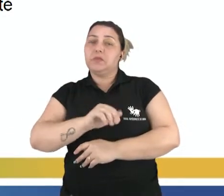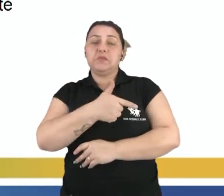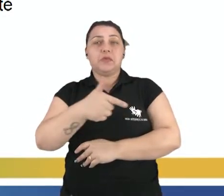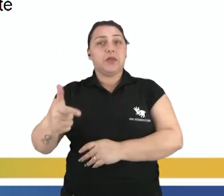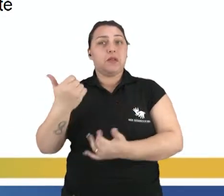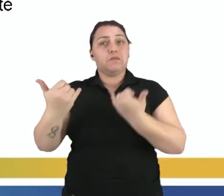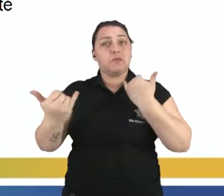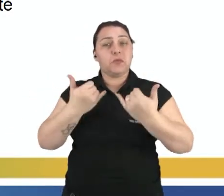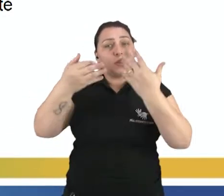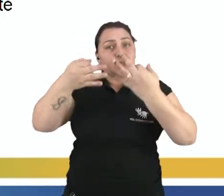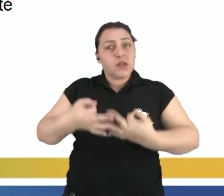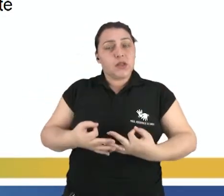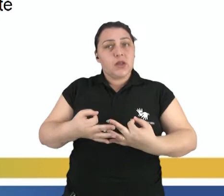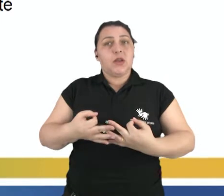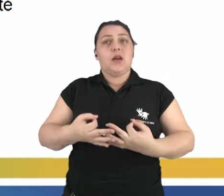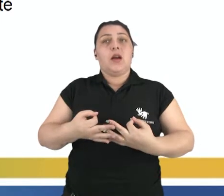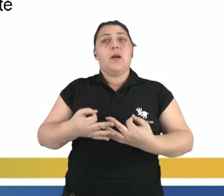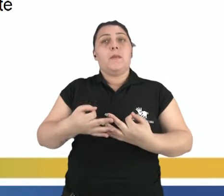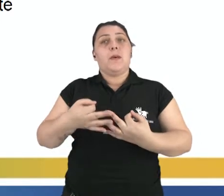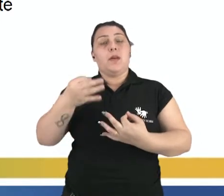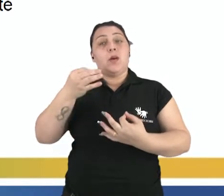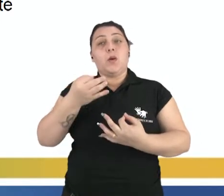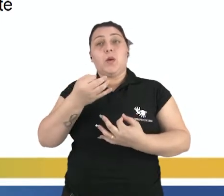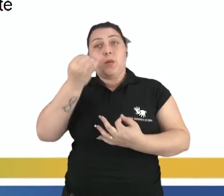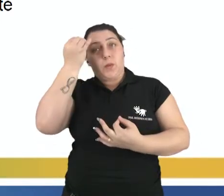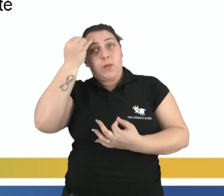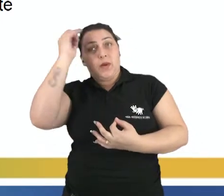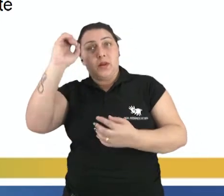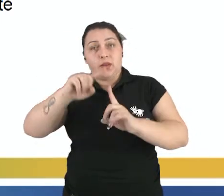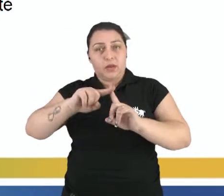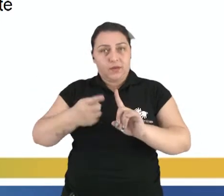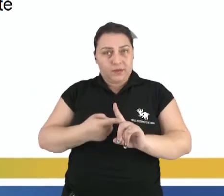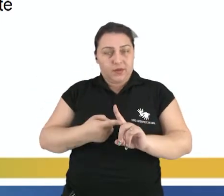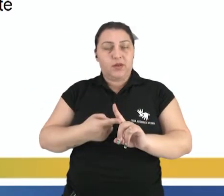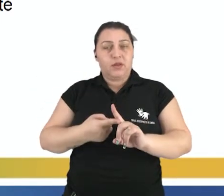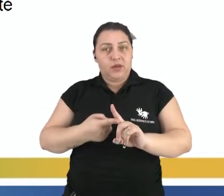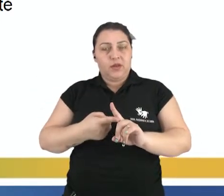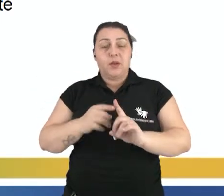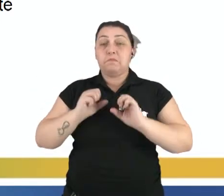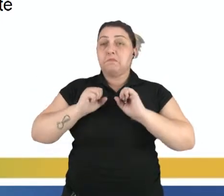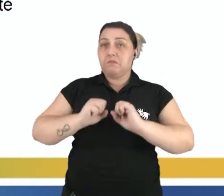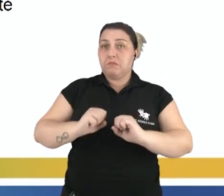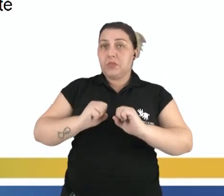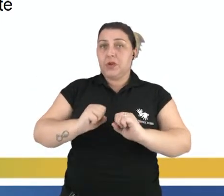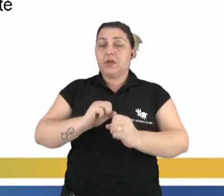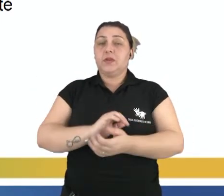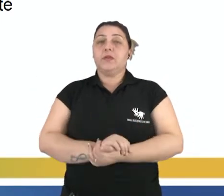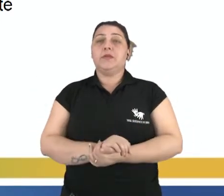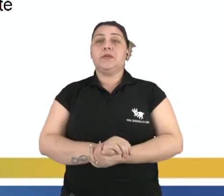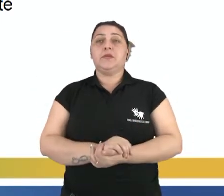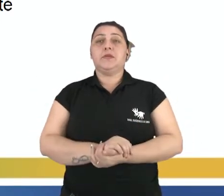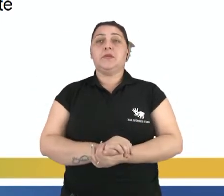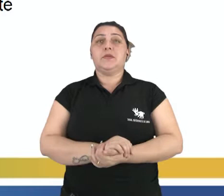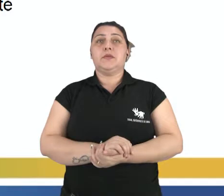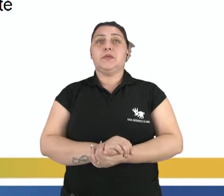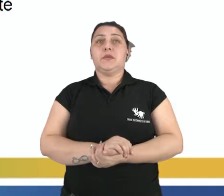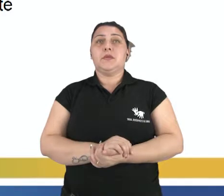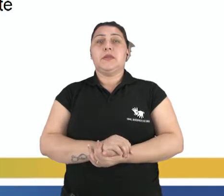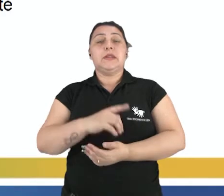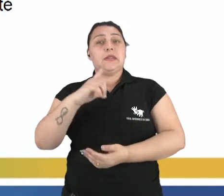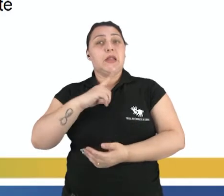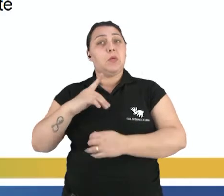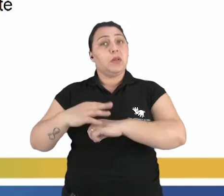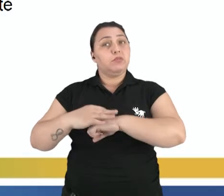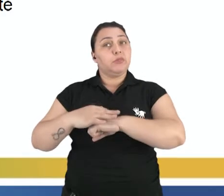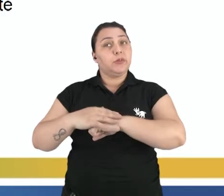tem informação sobre os métodos contraceptivos, pode vir a obter